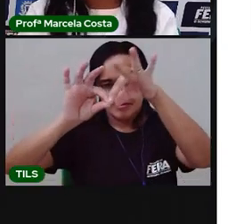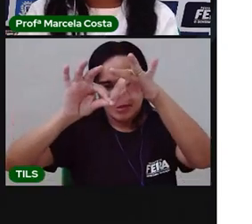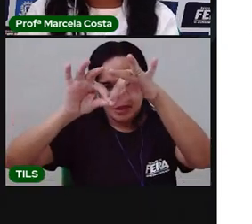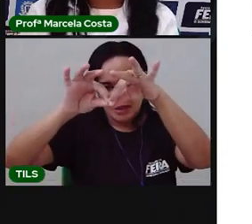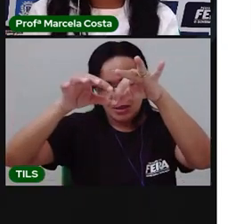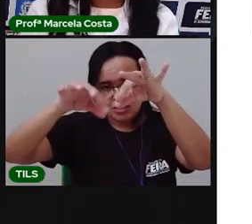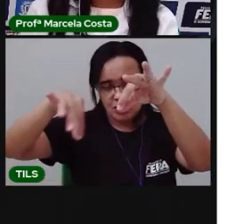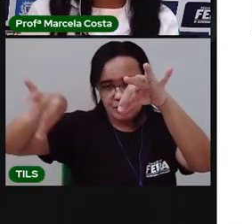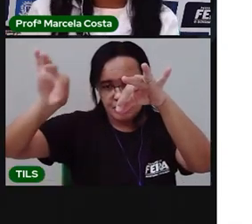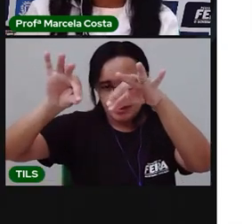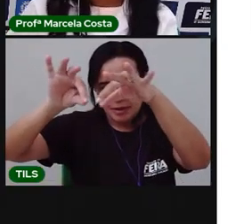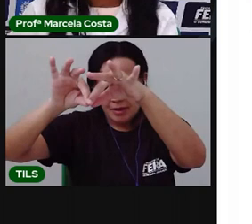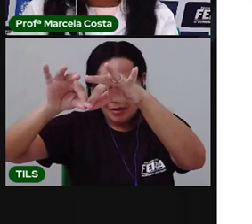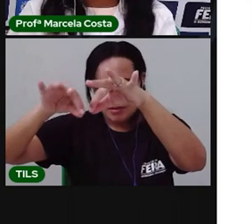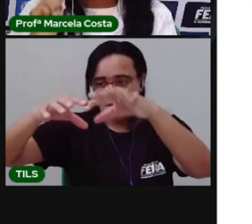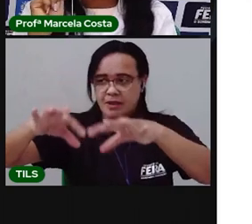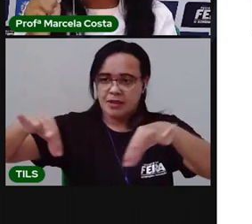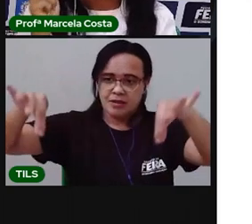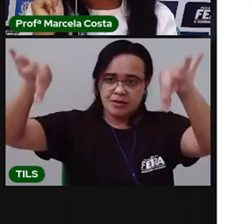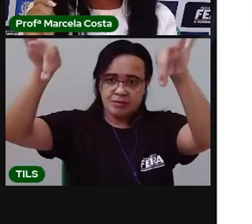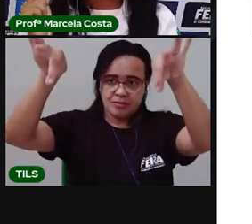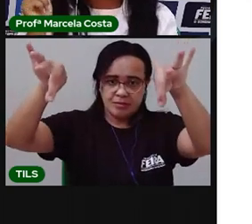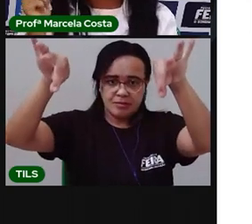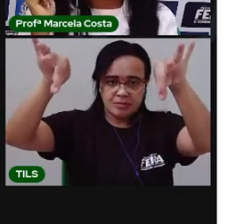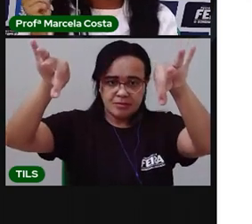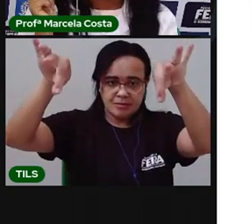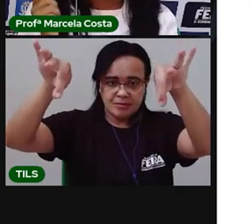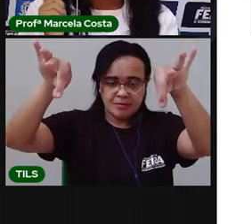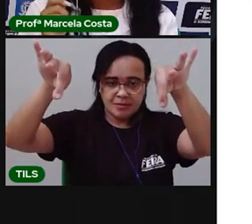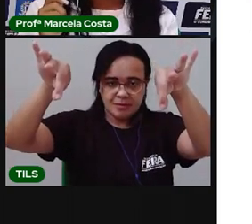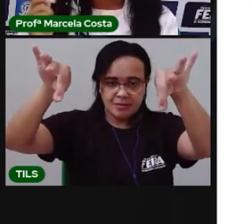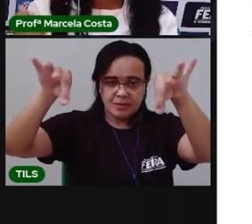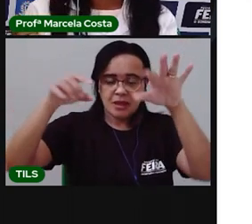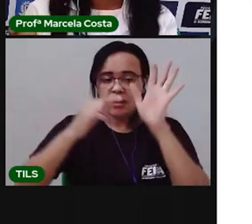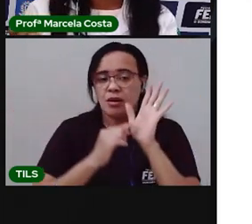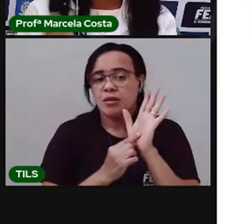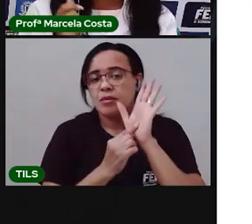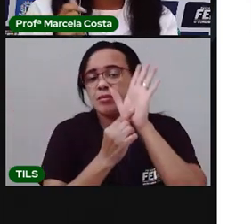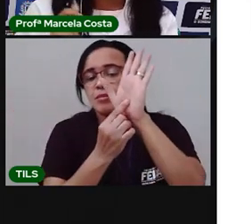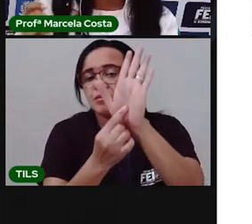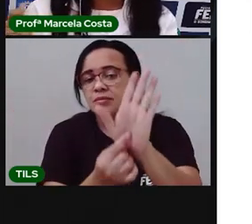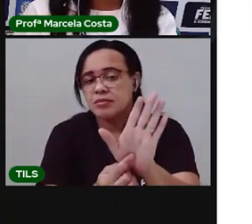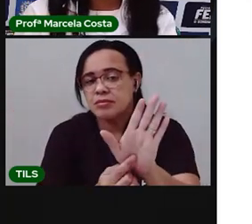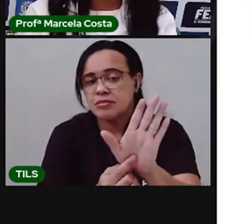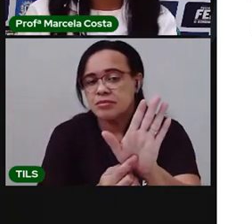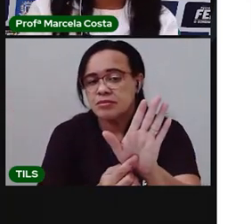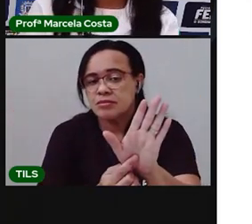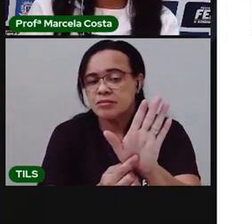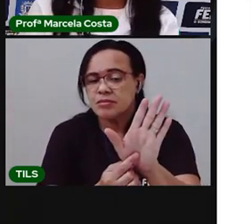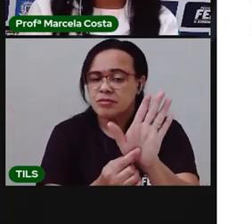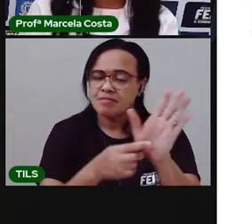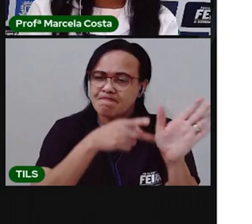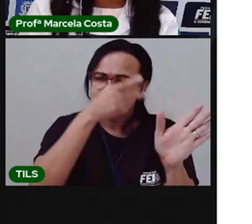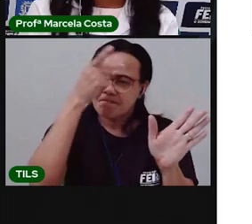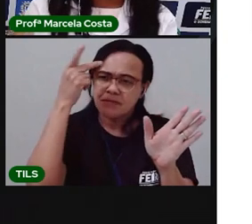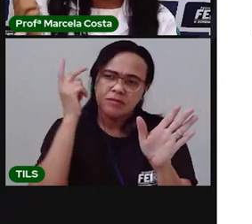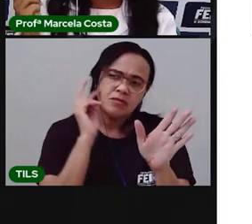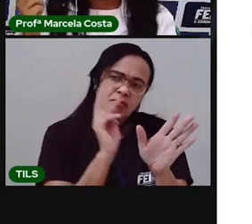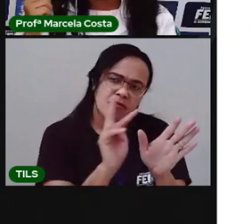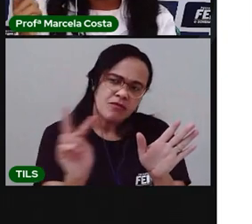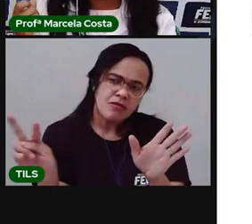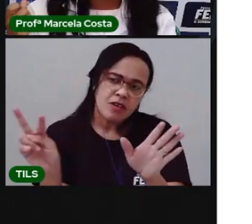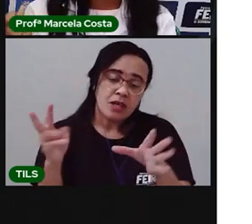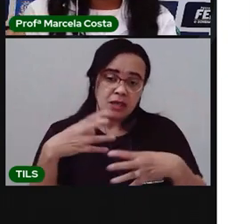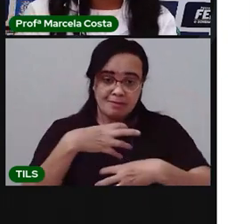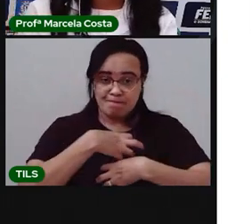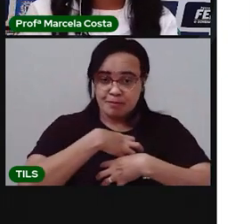encontrar, de você utilizar, para você mostrar para as pessoas que emoções você está sentindo